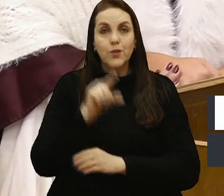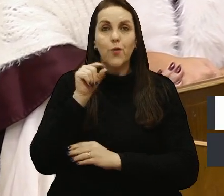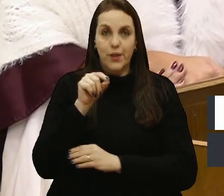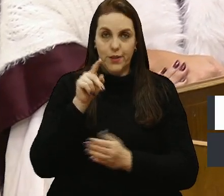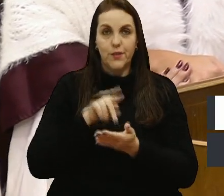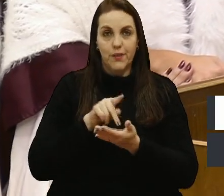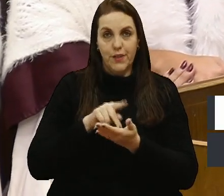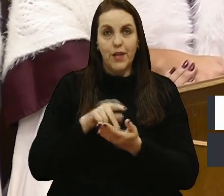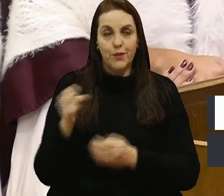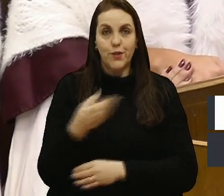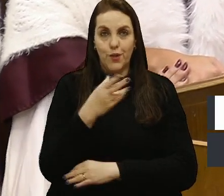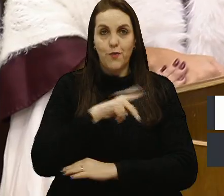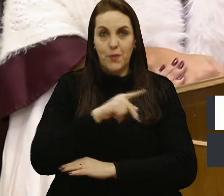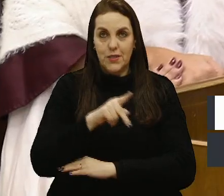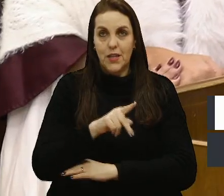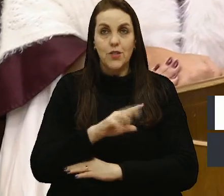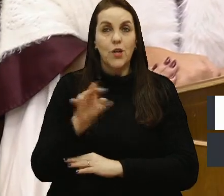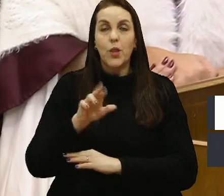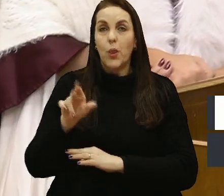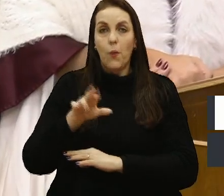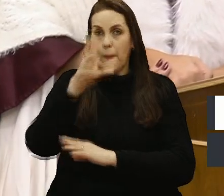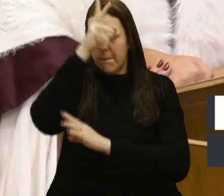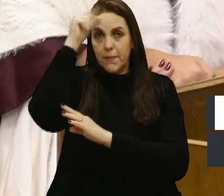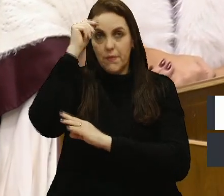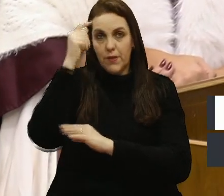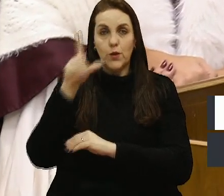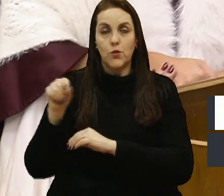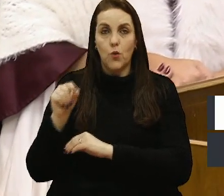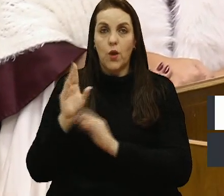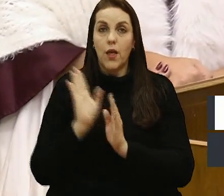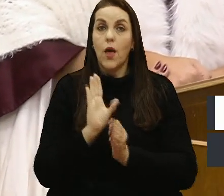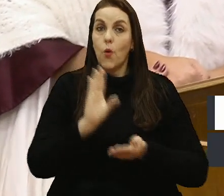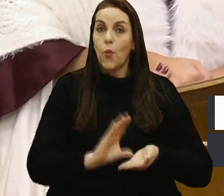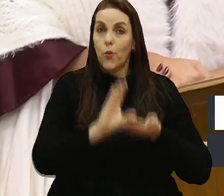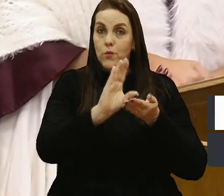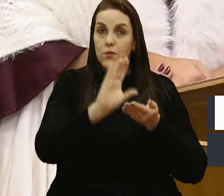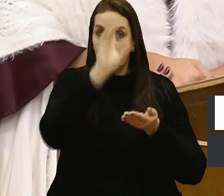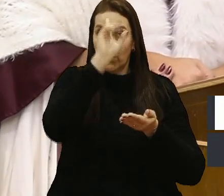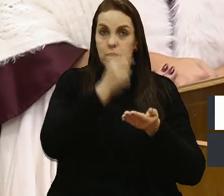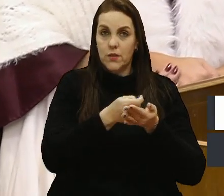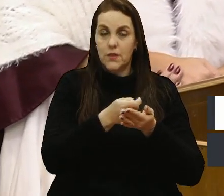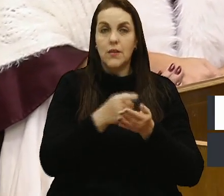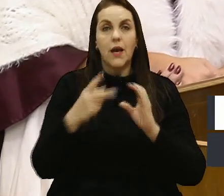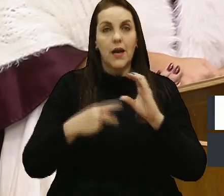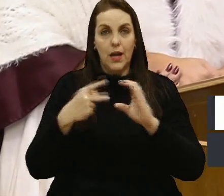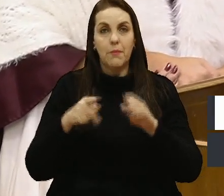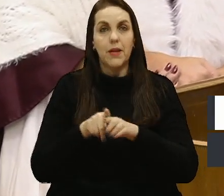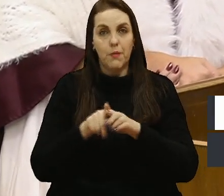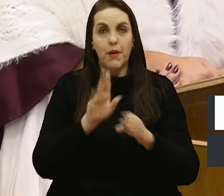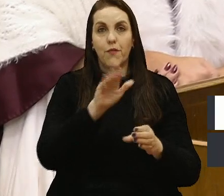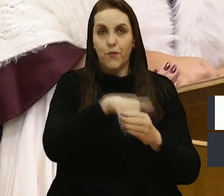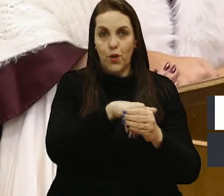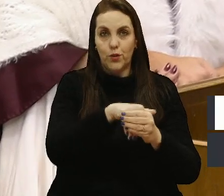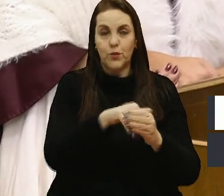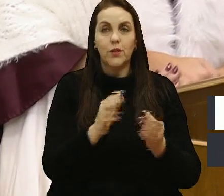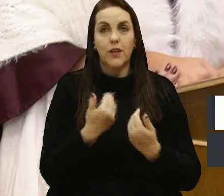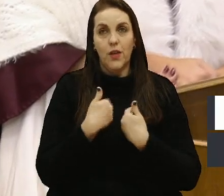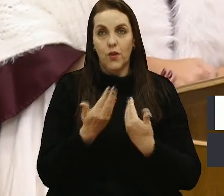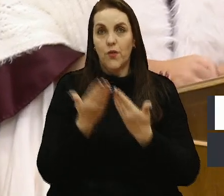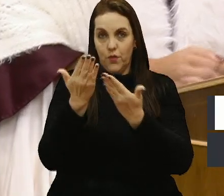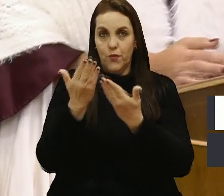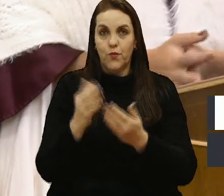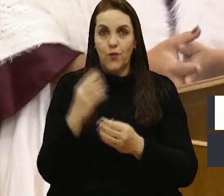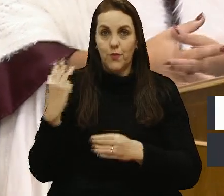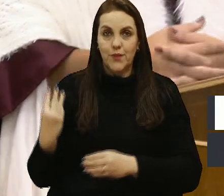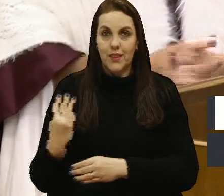presidente. Não é do prefeito, é um conselho que define. Inclusive a Câmara de Vereadores tem um voto. E vou passar a palavra para o